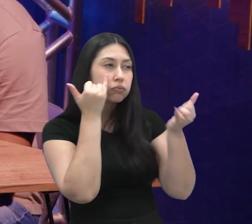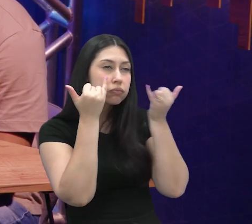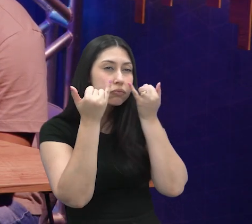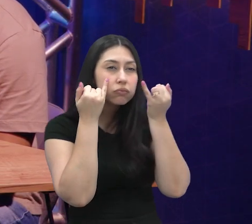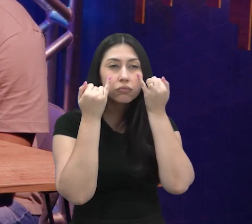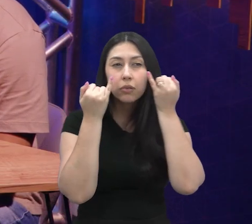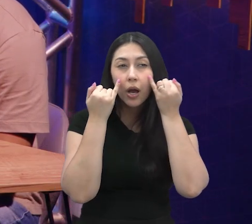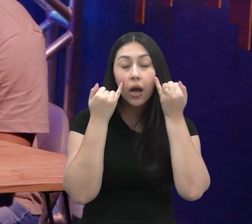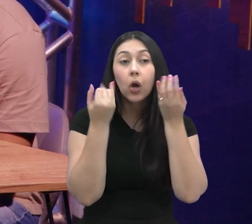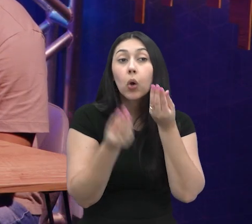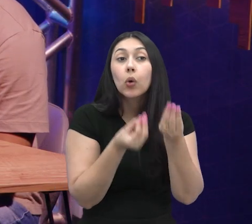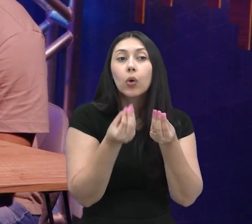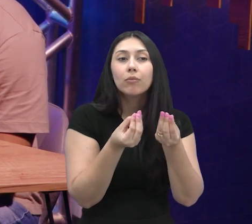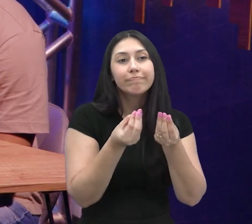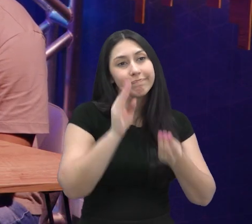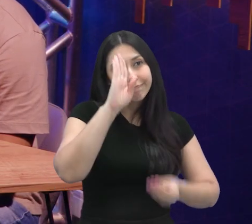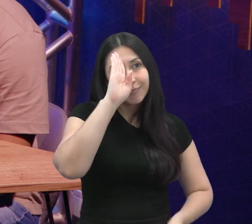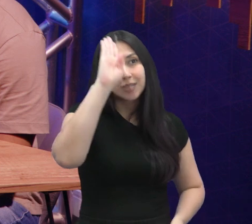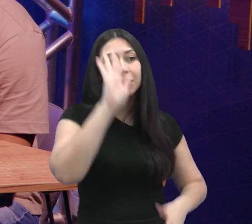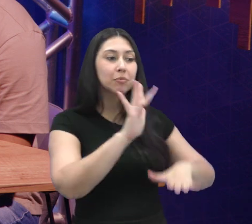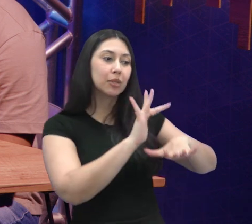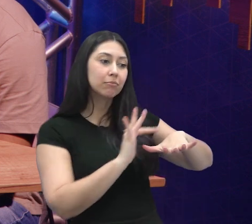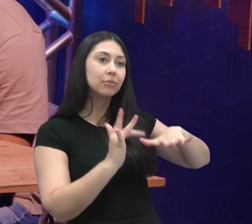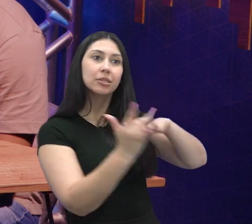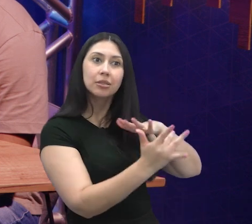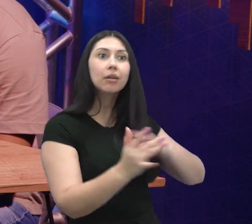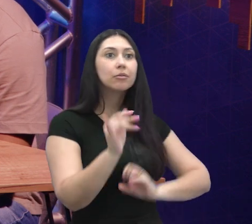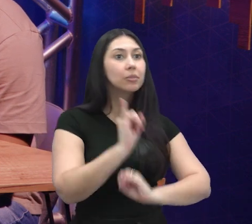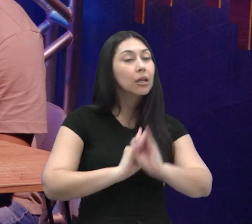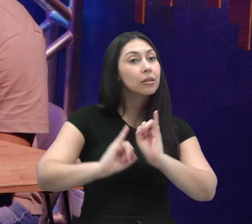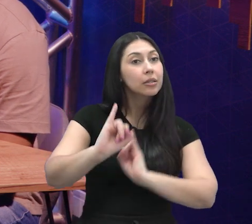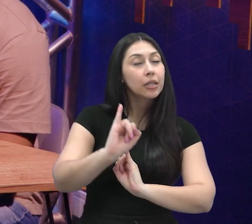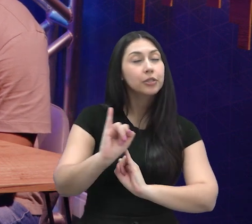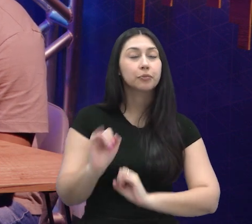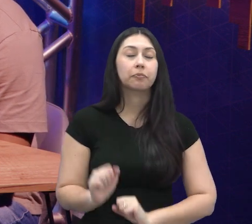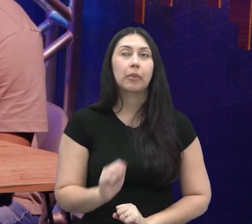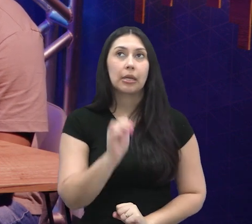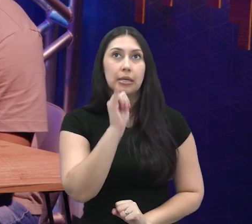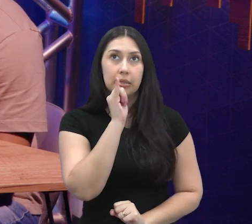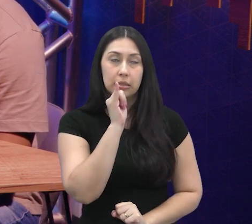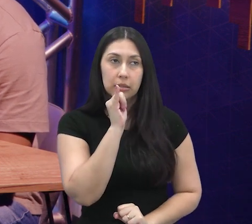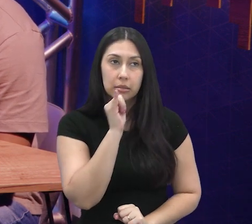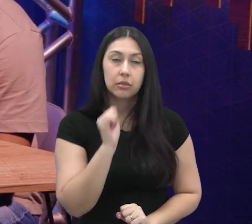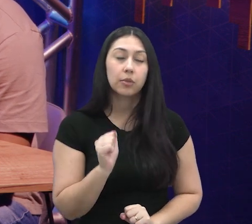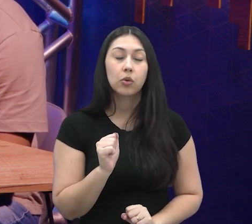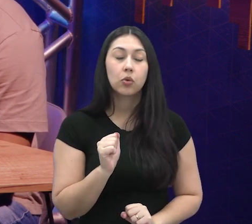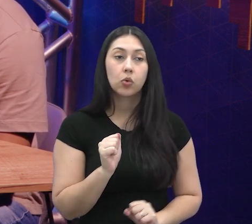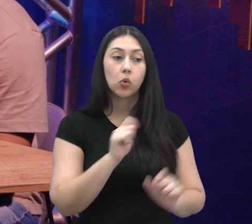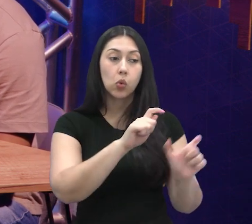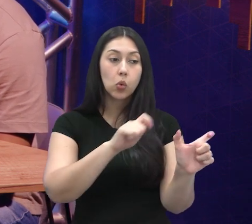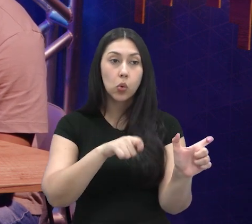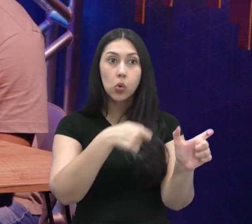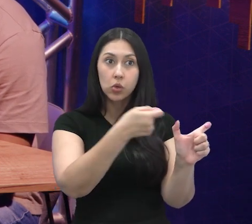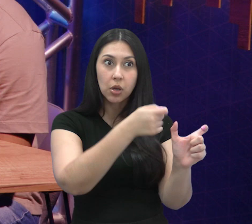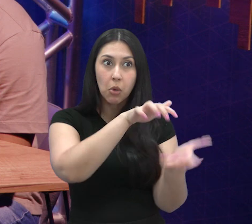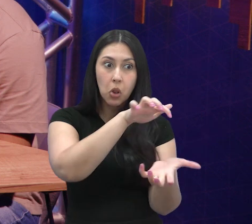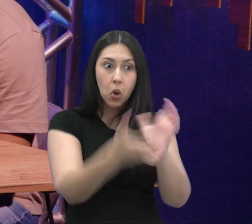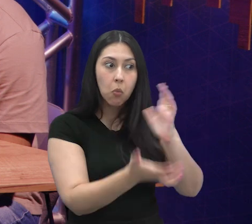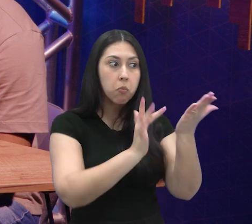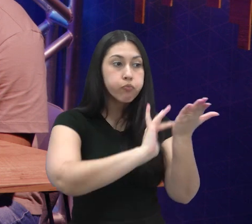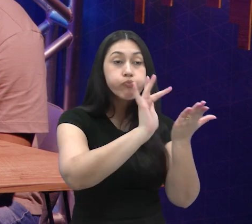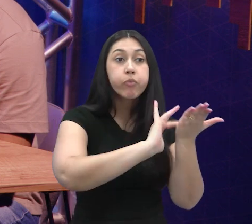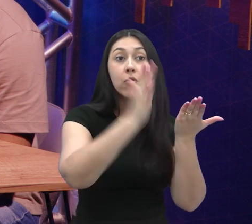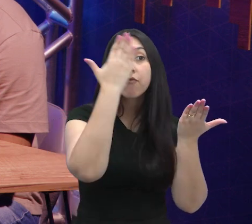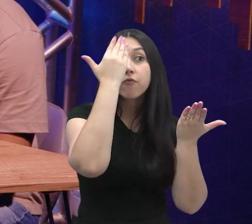se informa é principalmente através das redes sociais, da internet. Então, por exemplo, por que esse termo, né, o